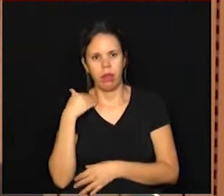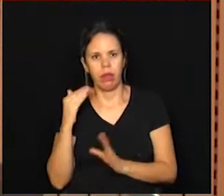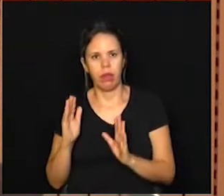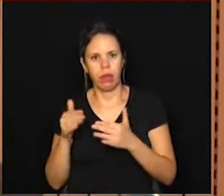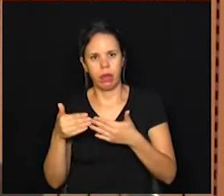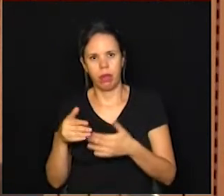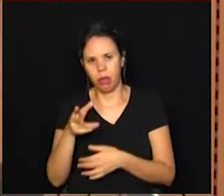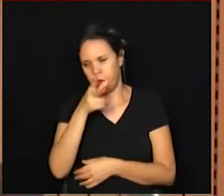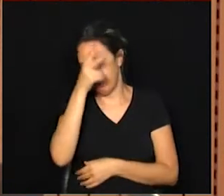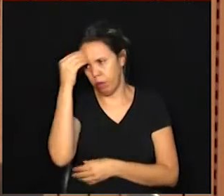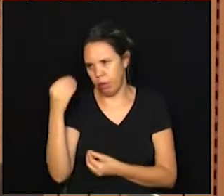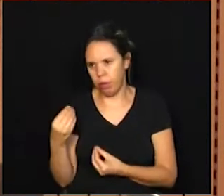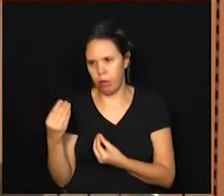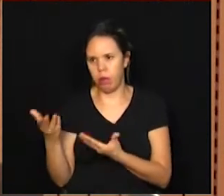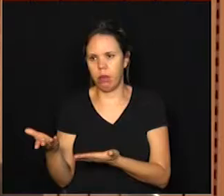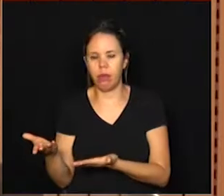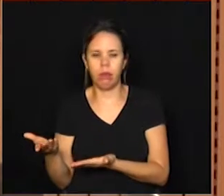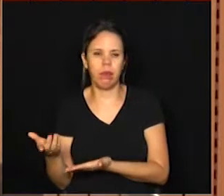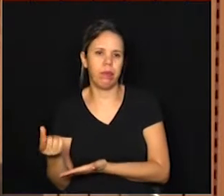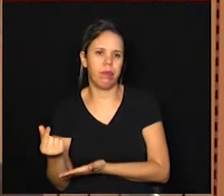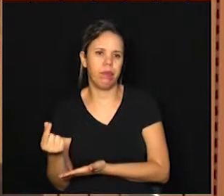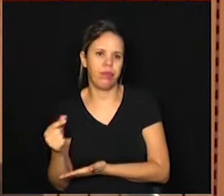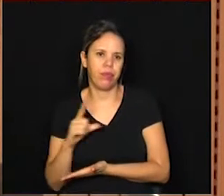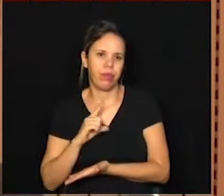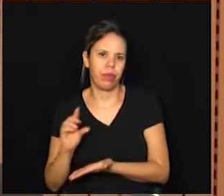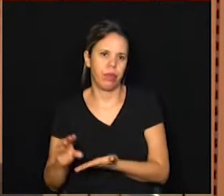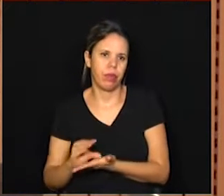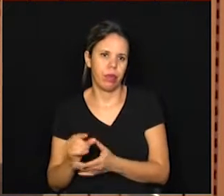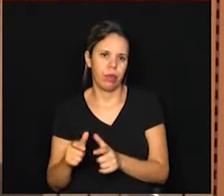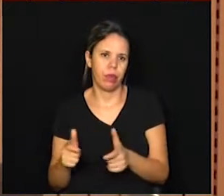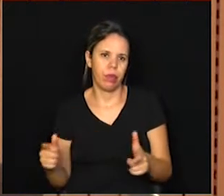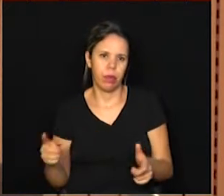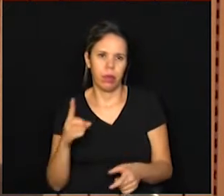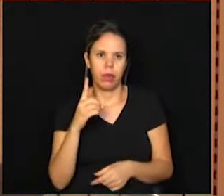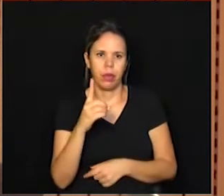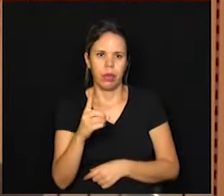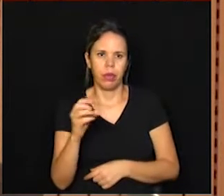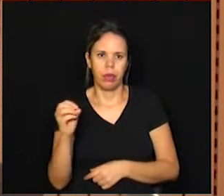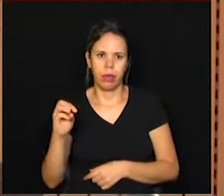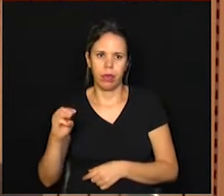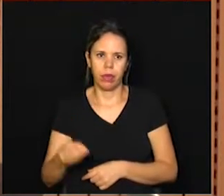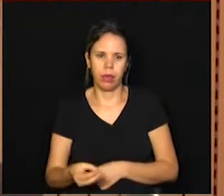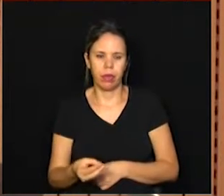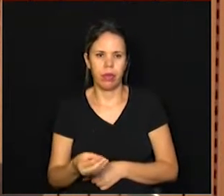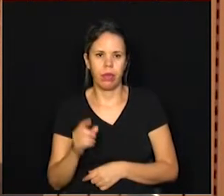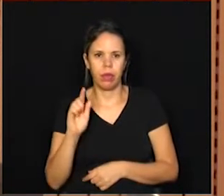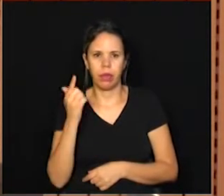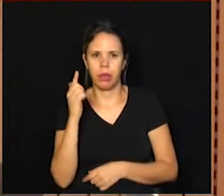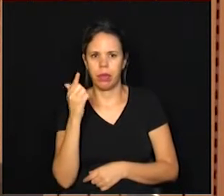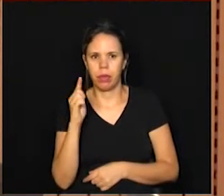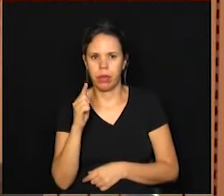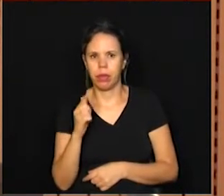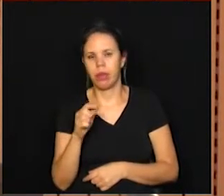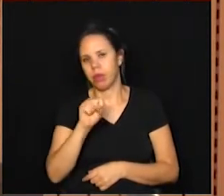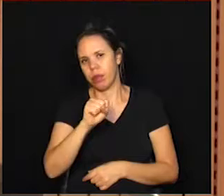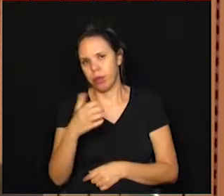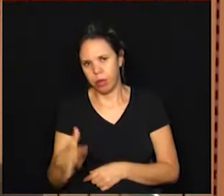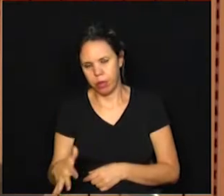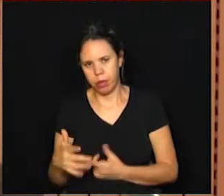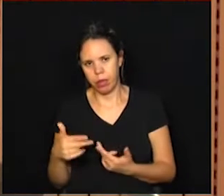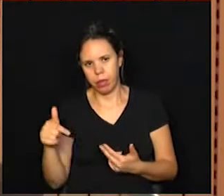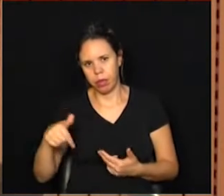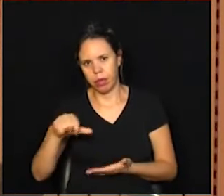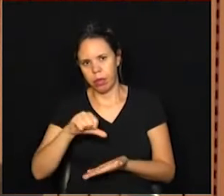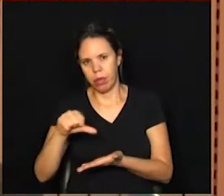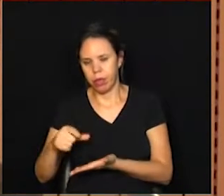para prefeituras. Ele tinha lá crédito de mais de 100 milhões com o Guarujá, com Santos, aqui na